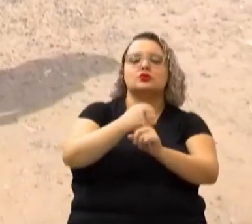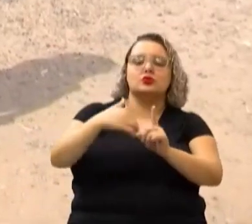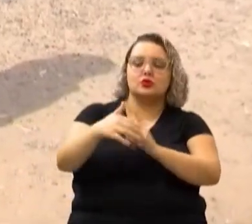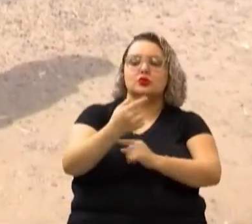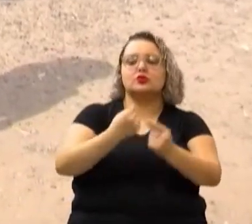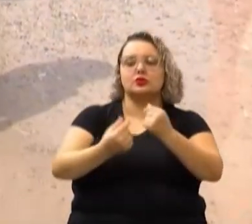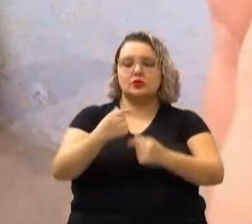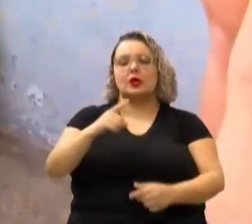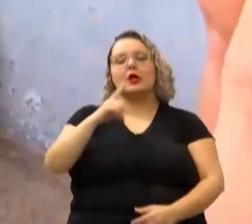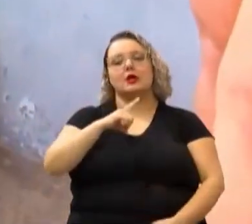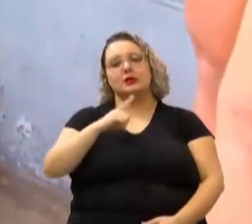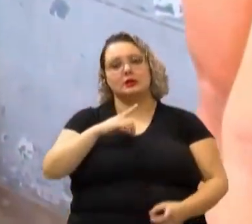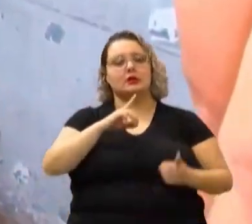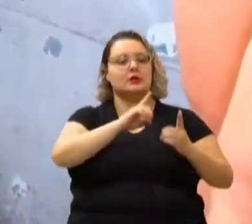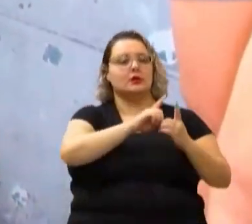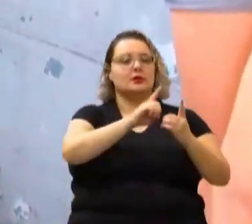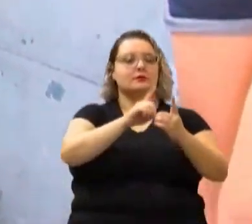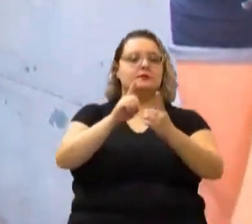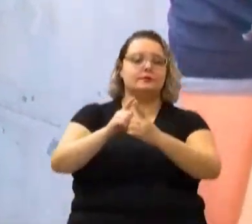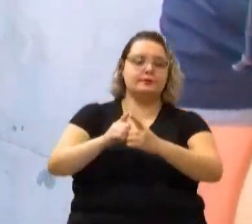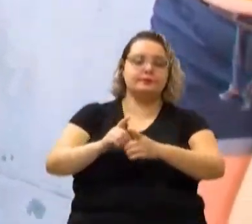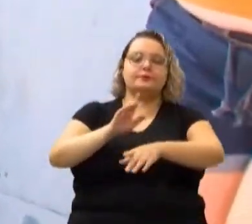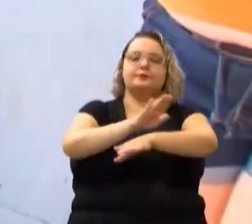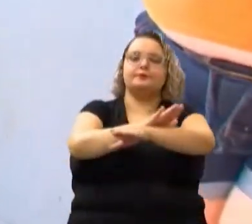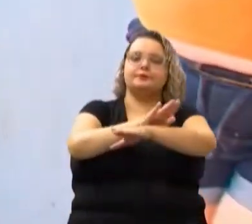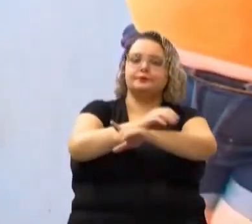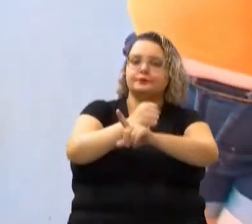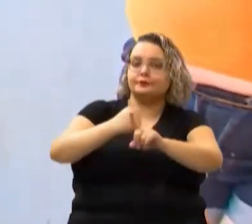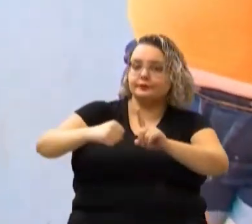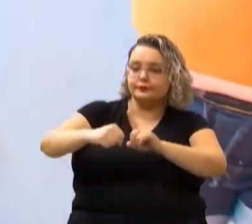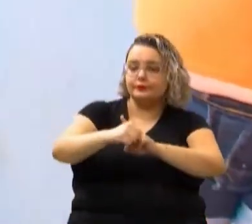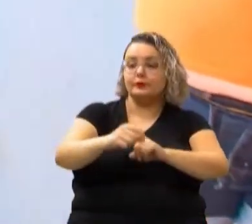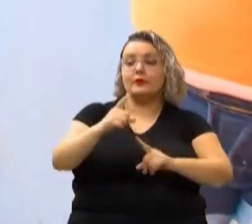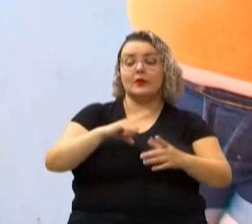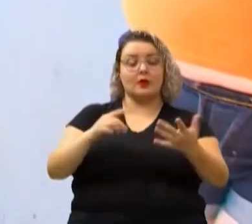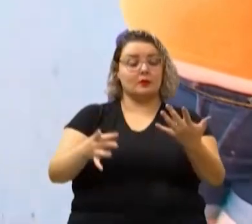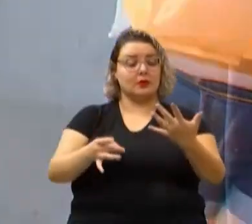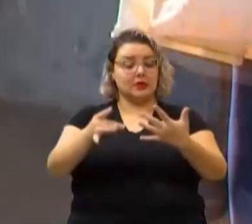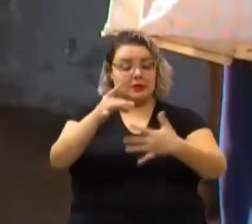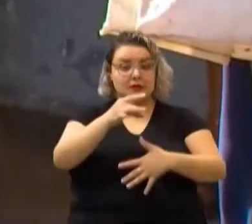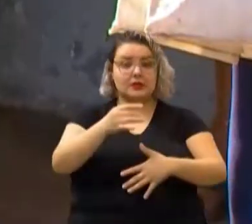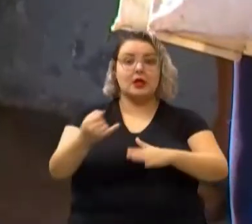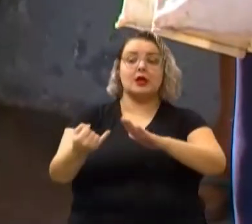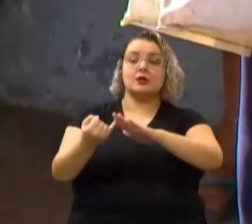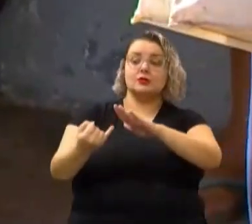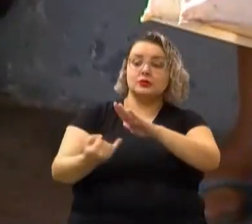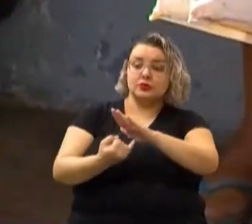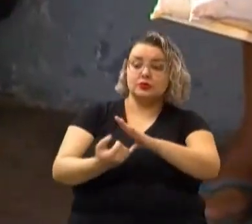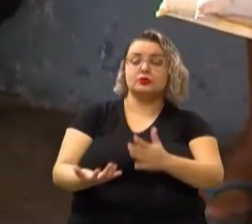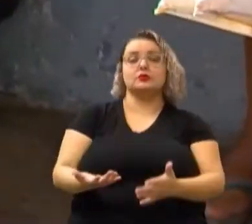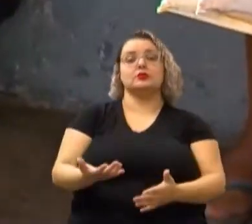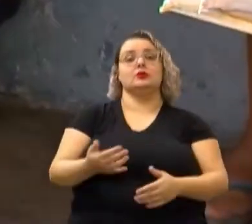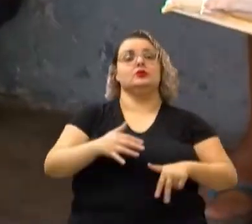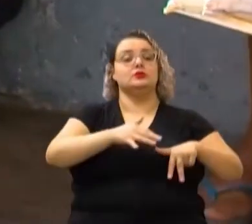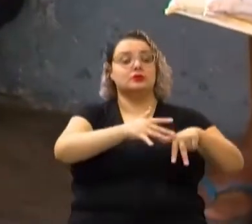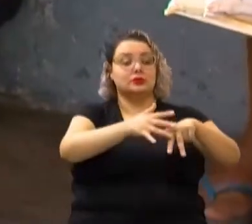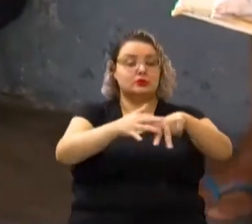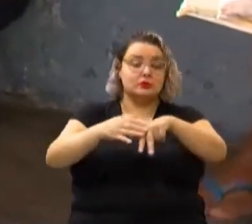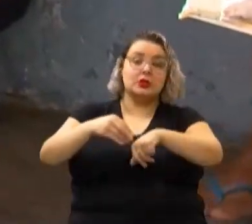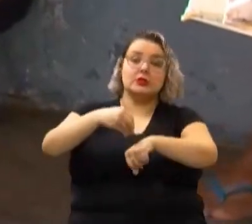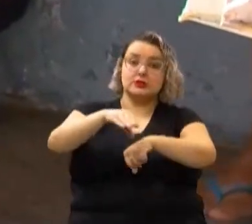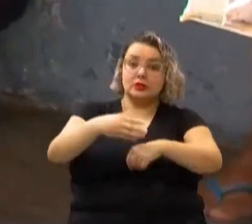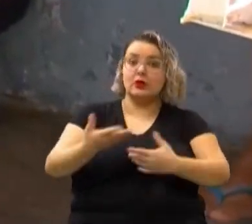pelo cadastro socioeconômico, existe um atendimento com assistente social, nós temos critérios, as instituições